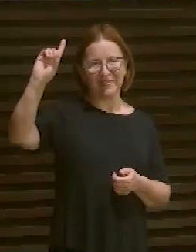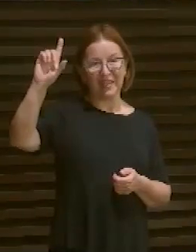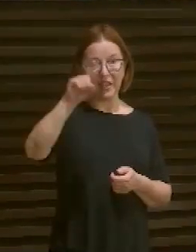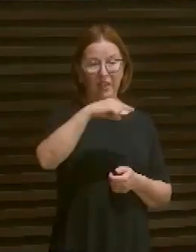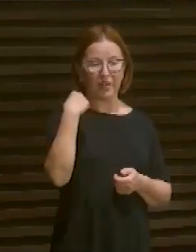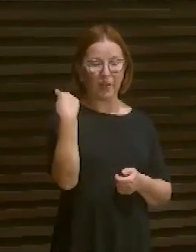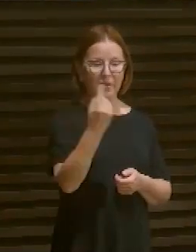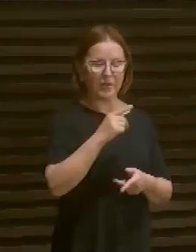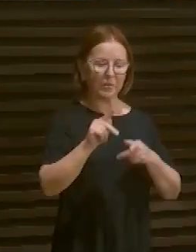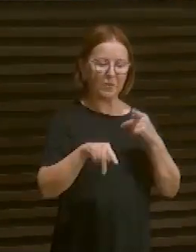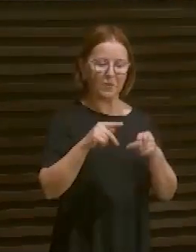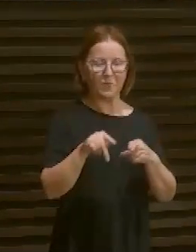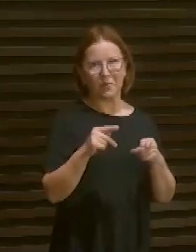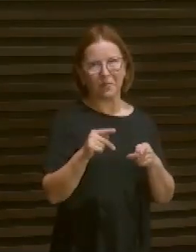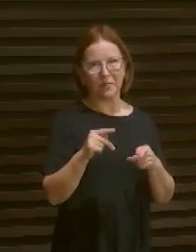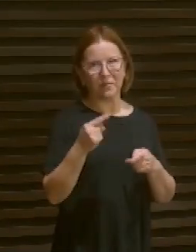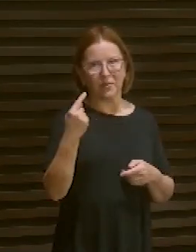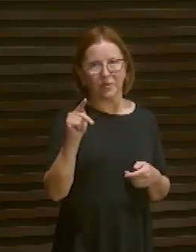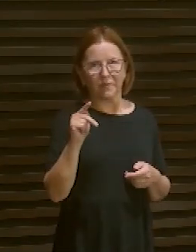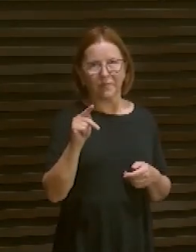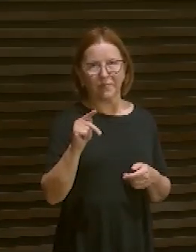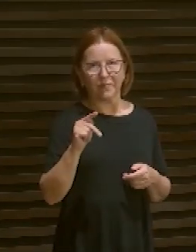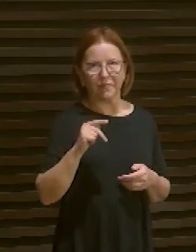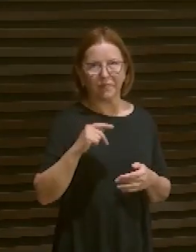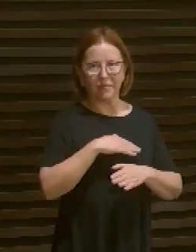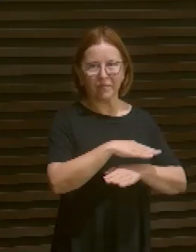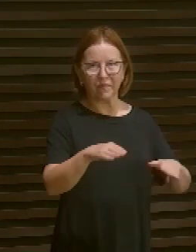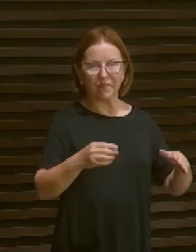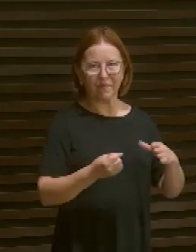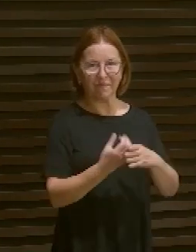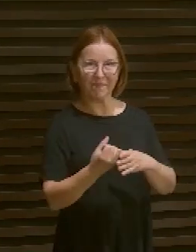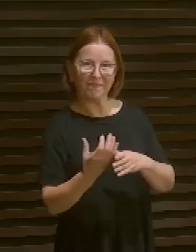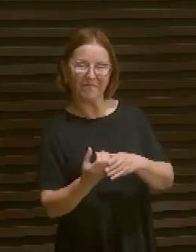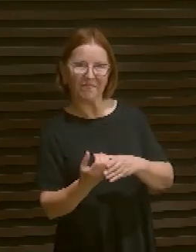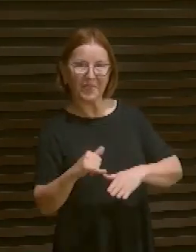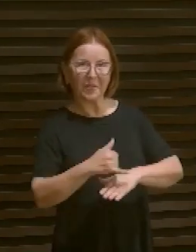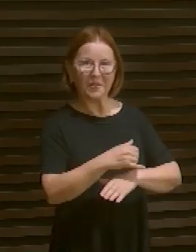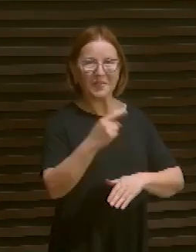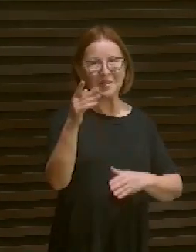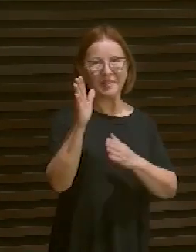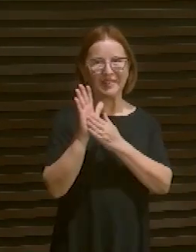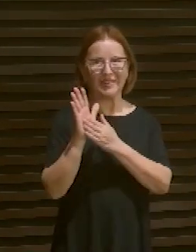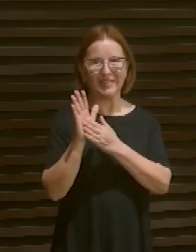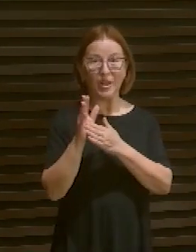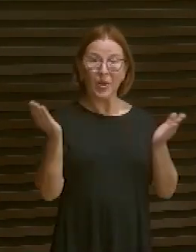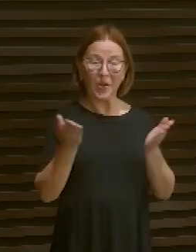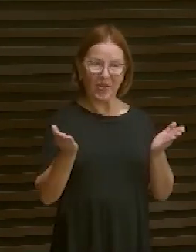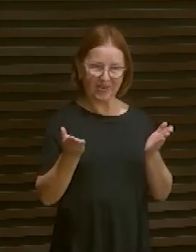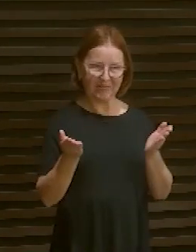e nós, povo do seu pasto e ovelhas de sua mão.